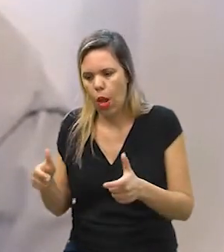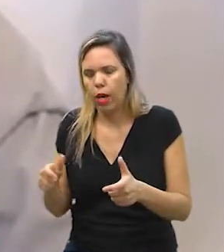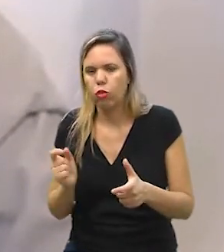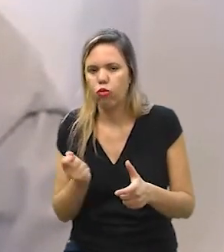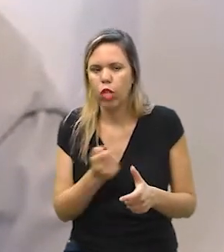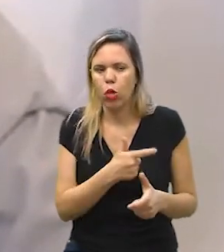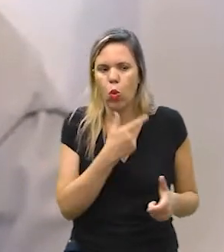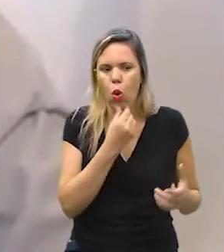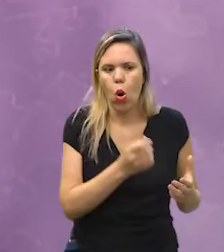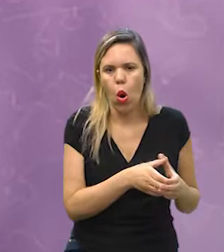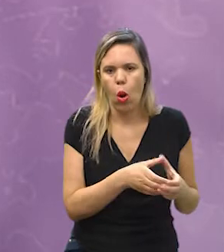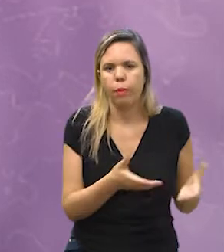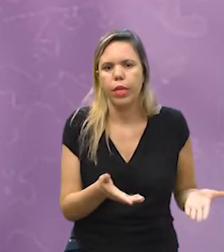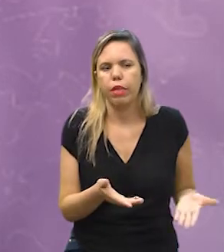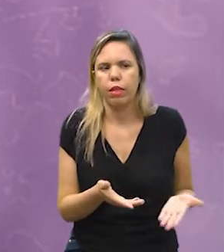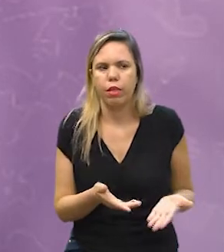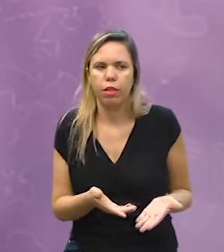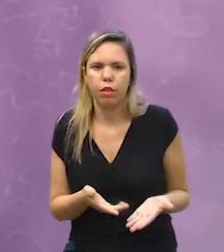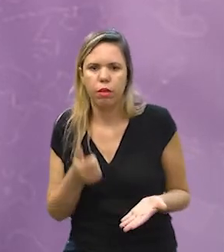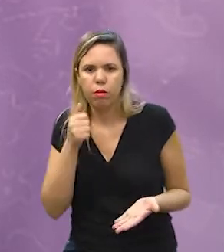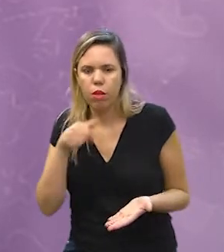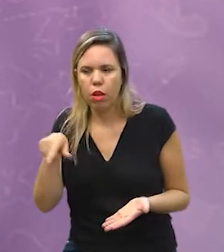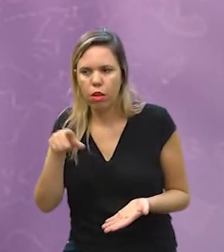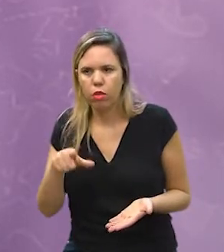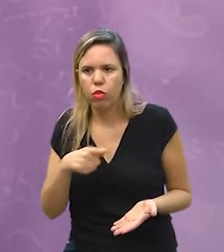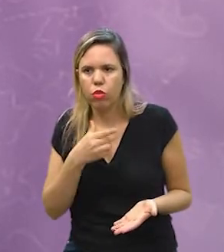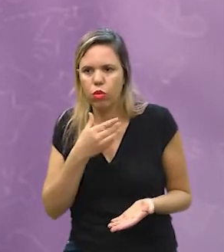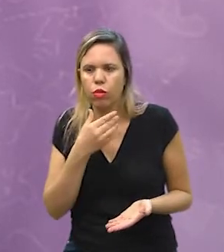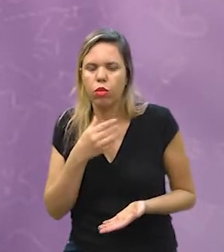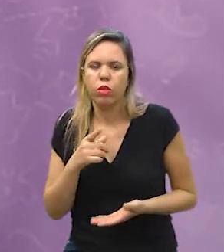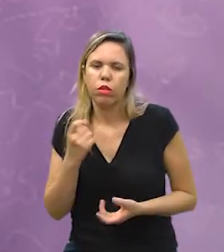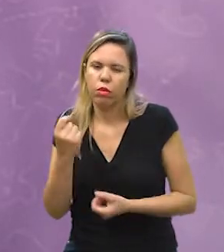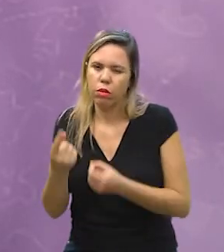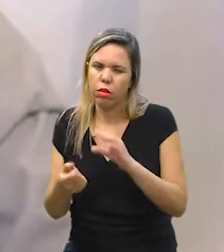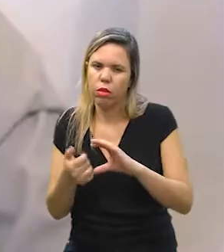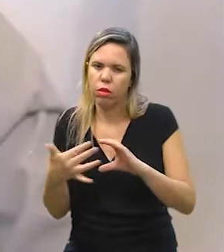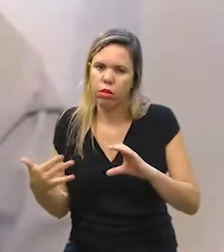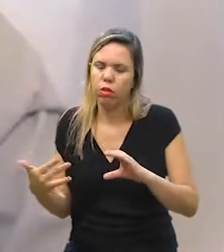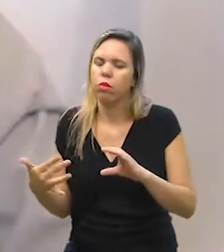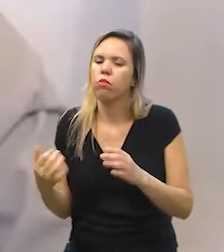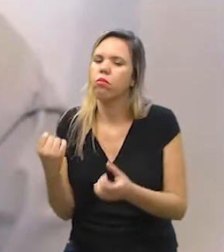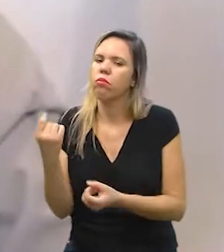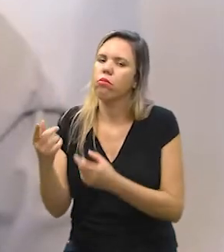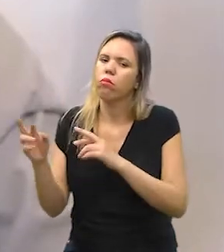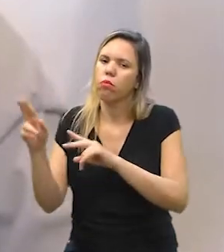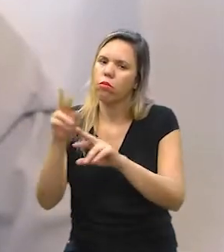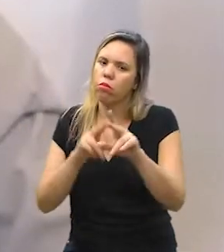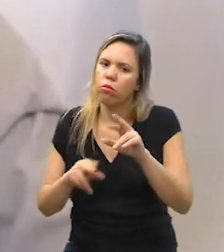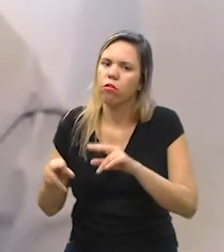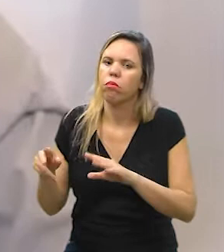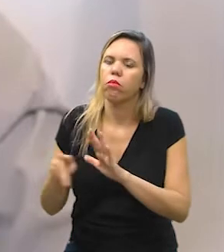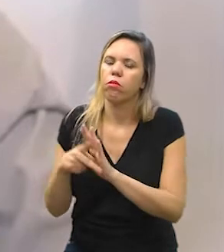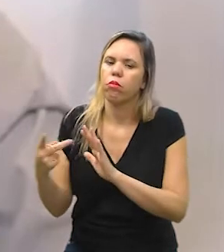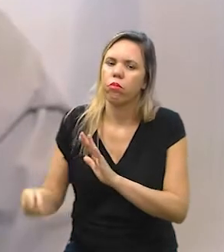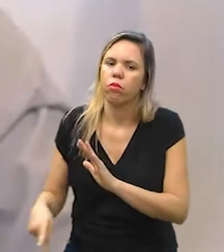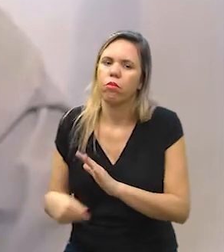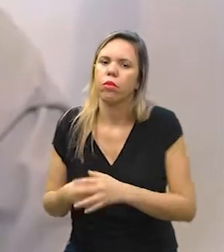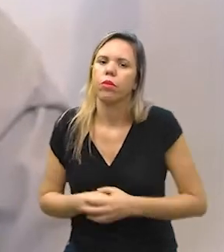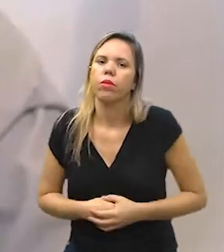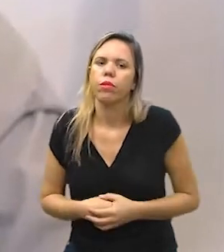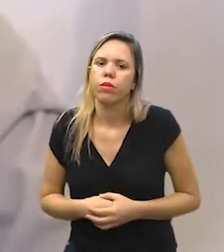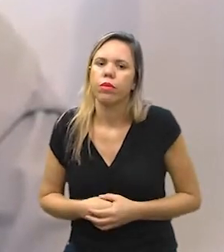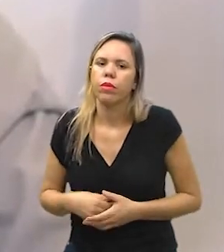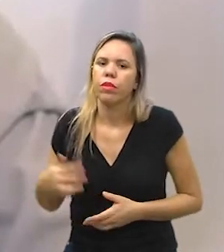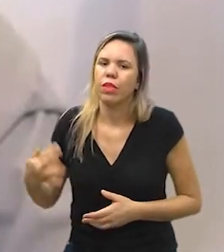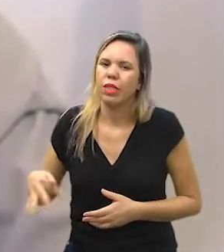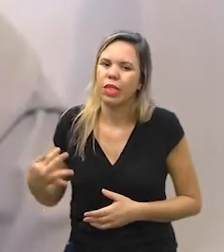homem, bem mais frequente na mulher do que no homem, e ela tem algumas características muito peculiares, são muito típicas dela, que é a